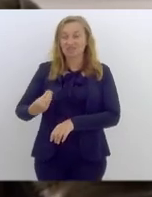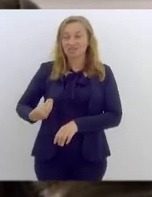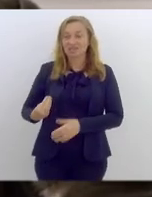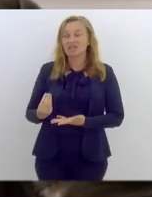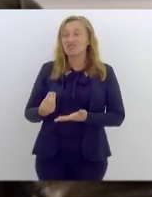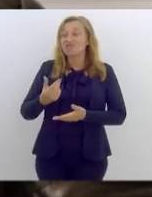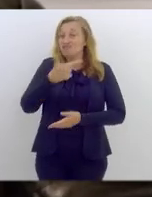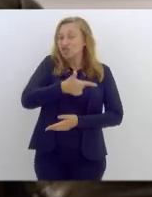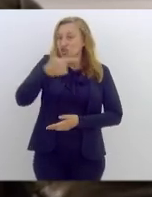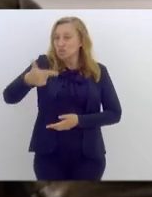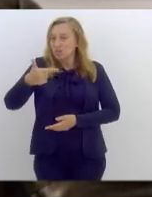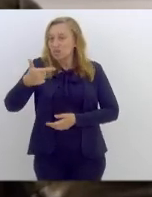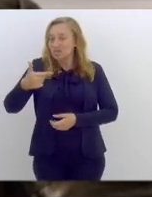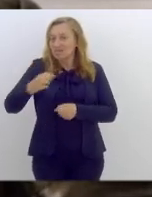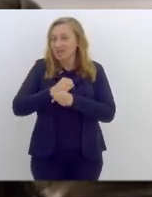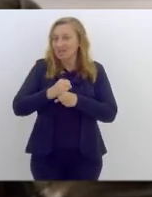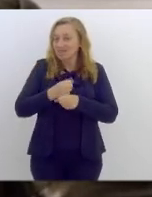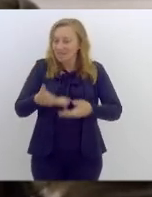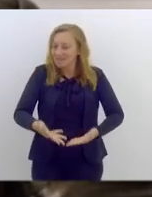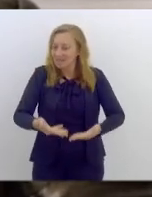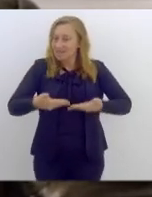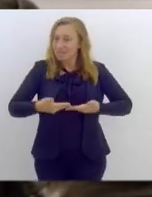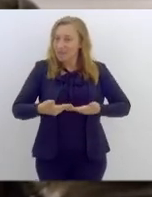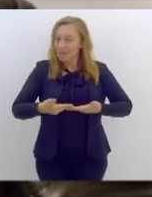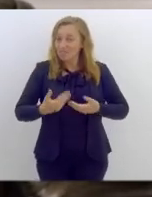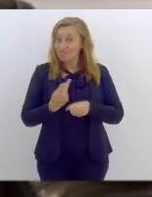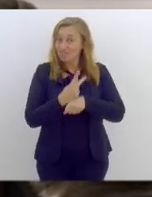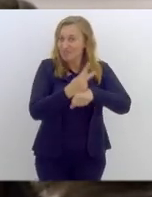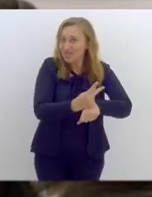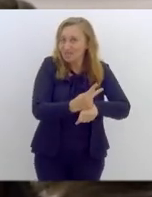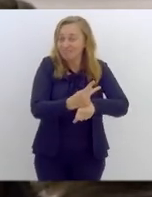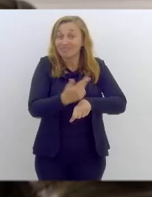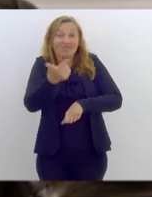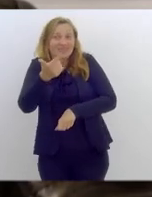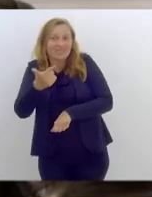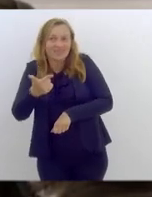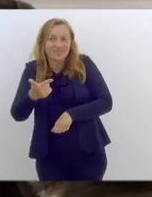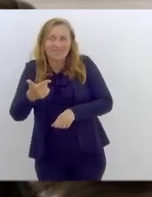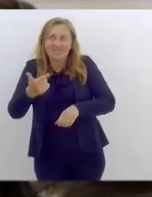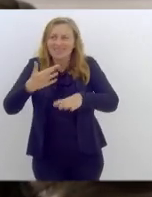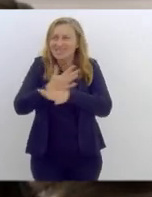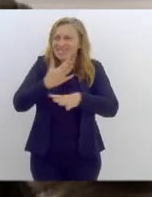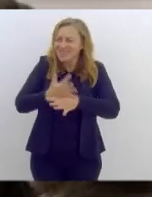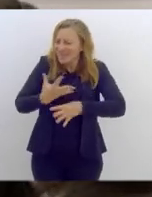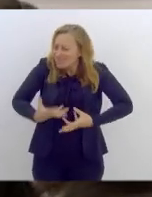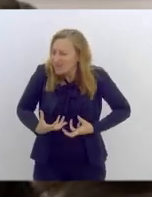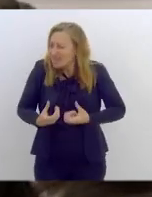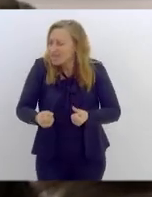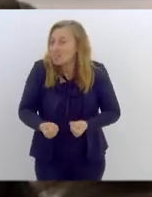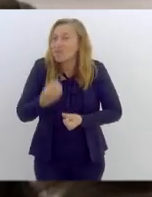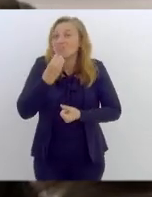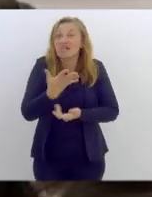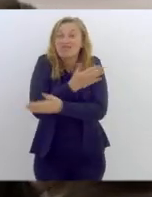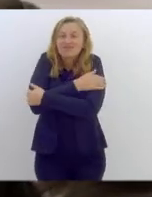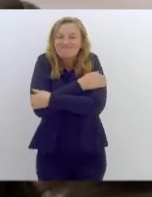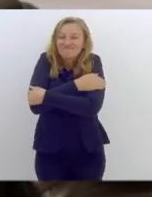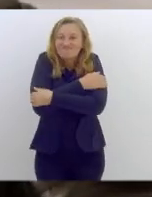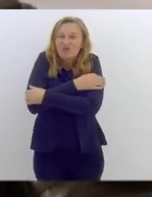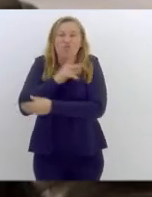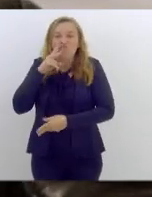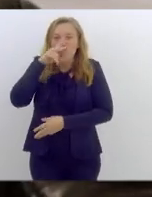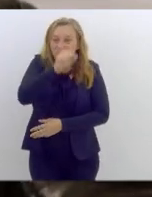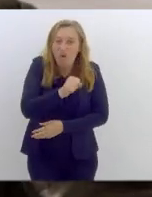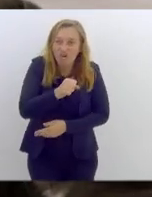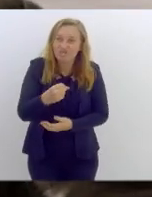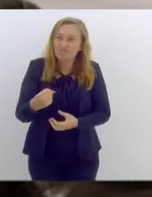anos, receber uma honra como essa é mais uma vez essa cidade que me acolheu tão bem, me dá um abraço forte